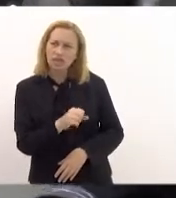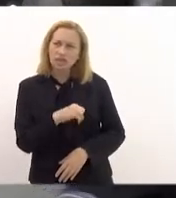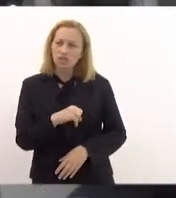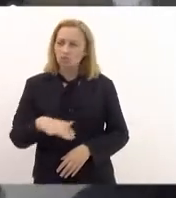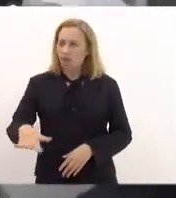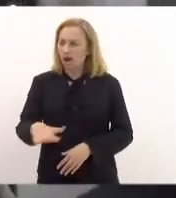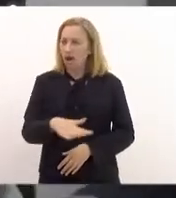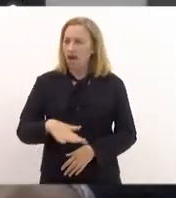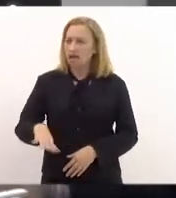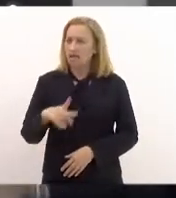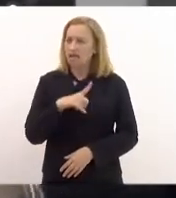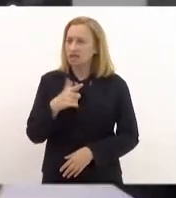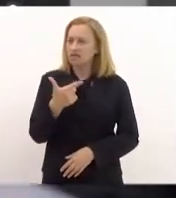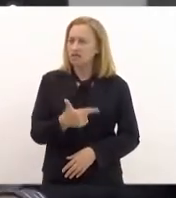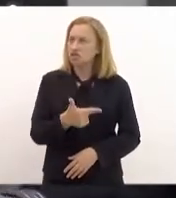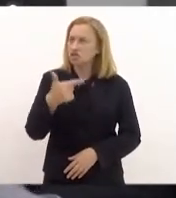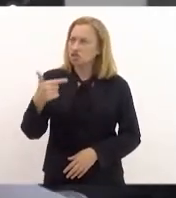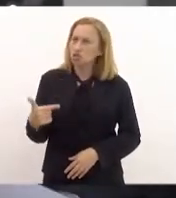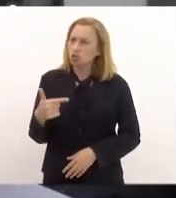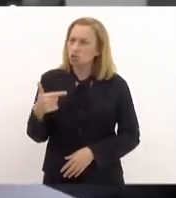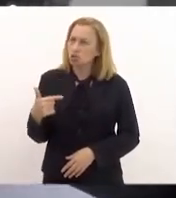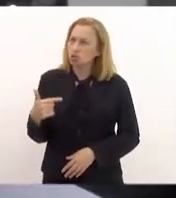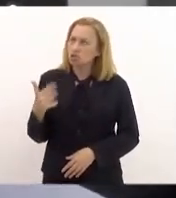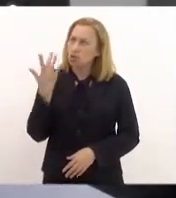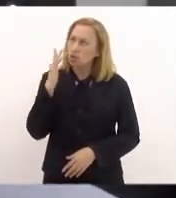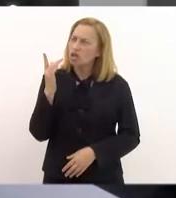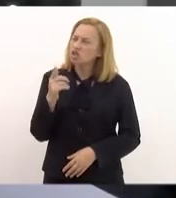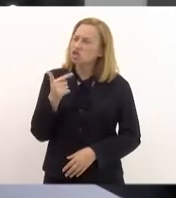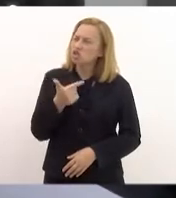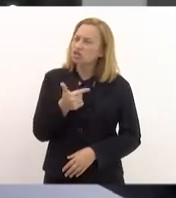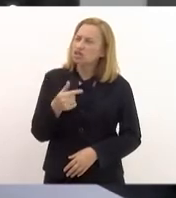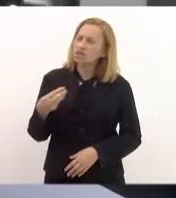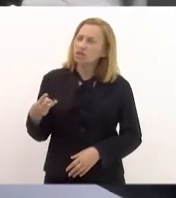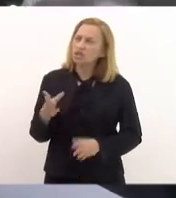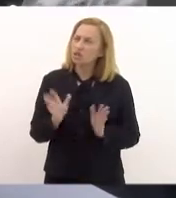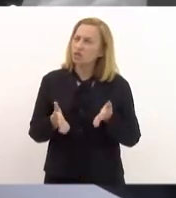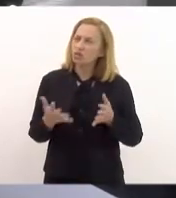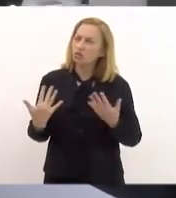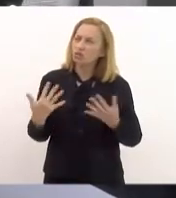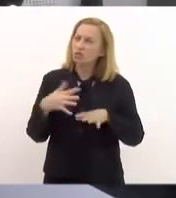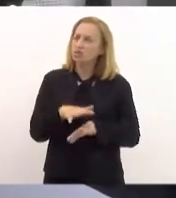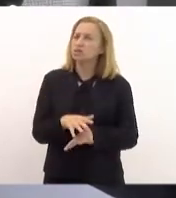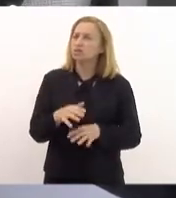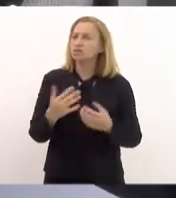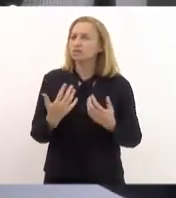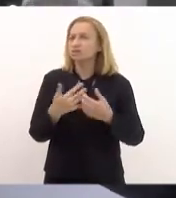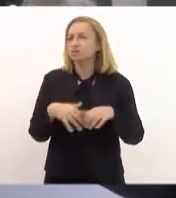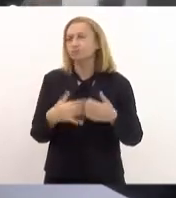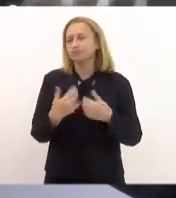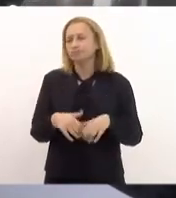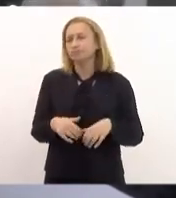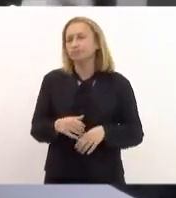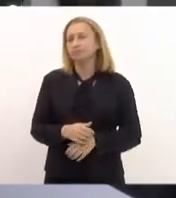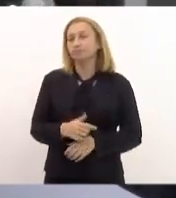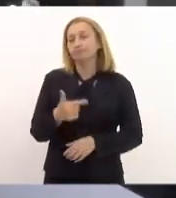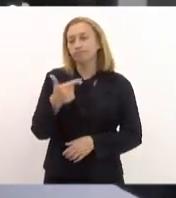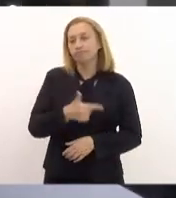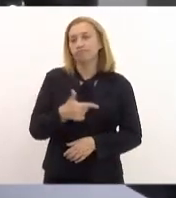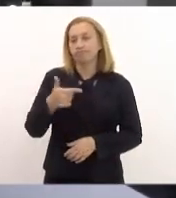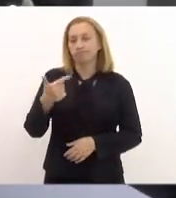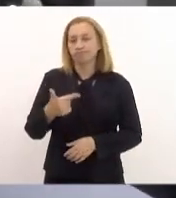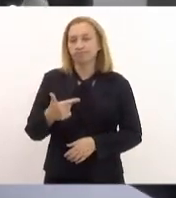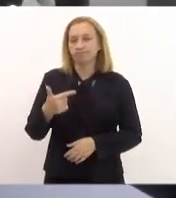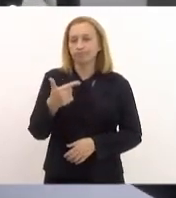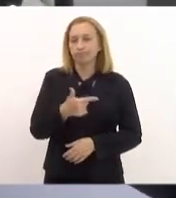tem 22, agora pode ser que tenha 23, com a inclusão de Petrópolis? 22 com Petrópolis. Então era 21, agora